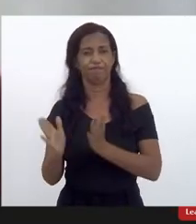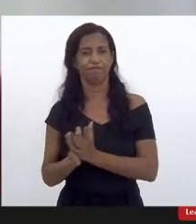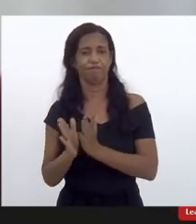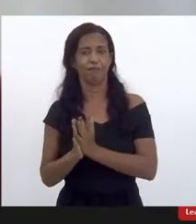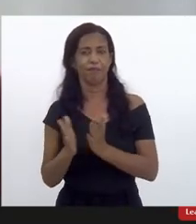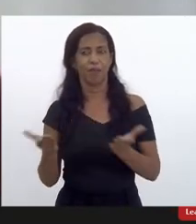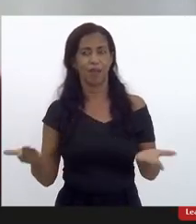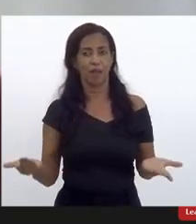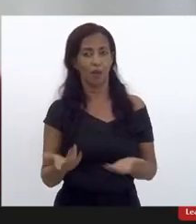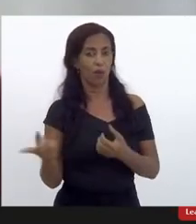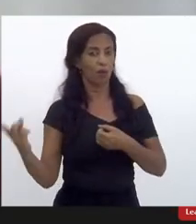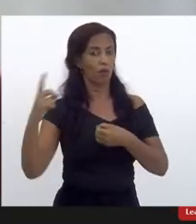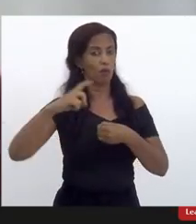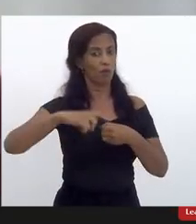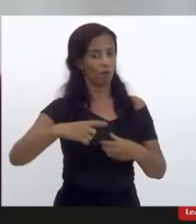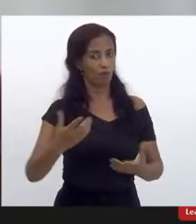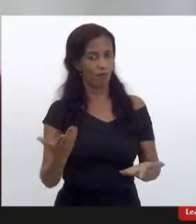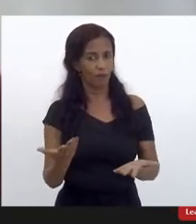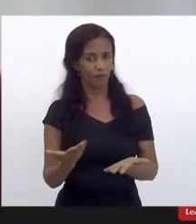Agora,